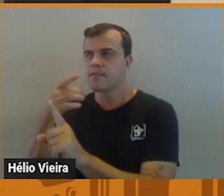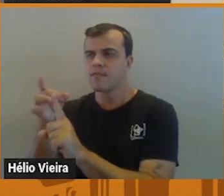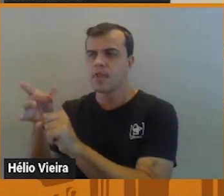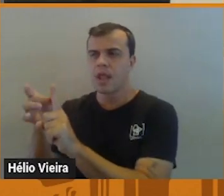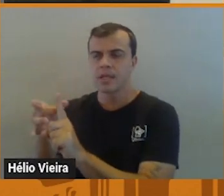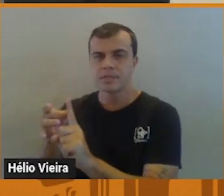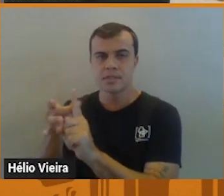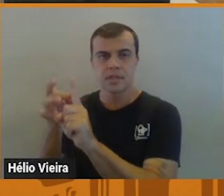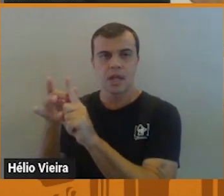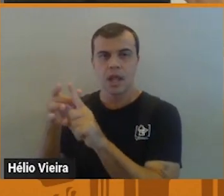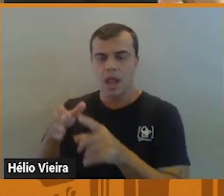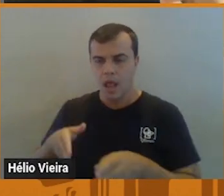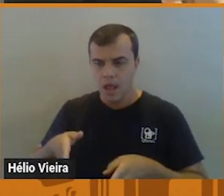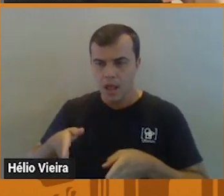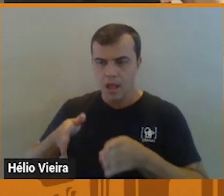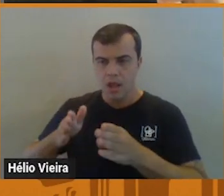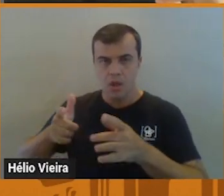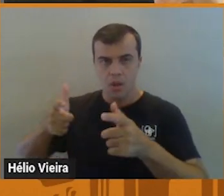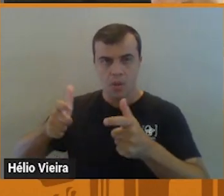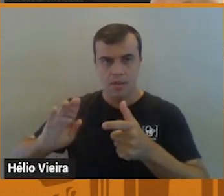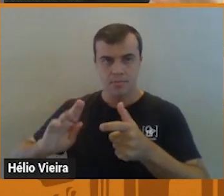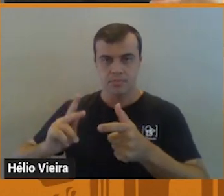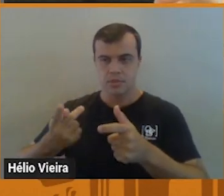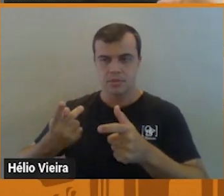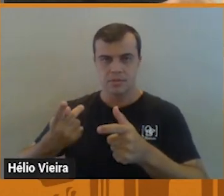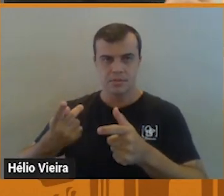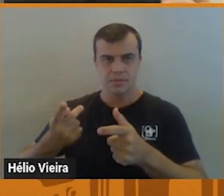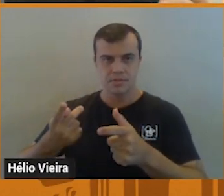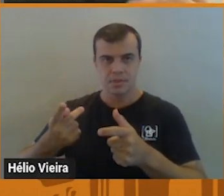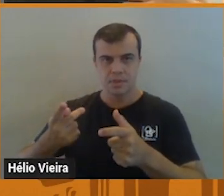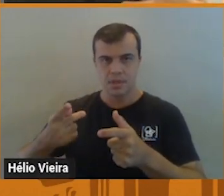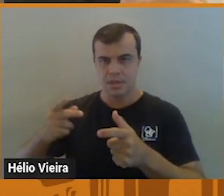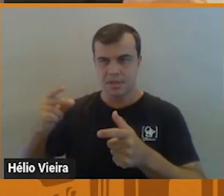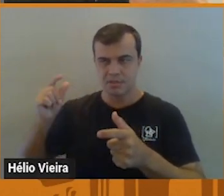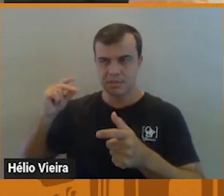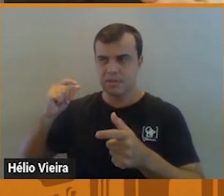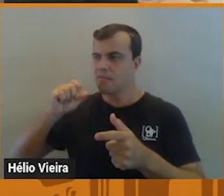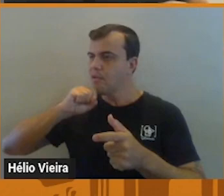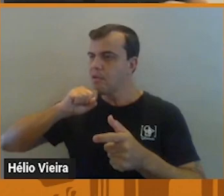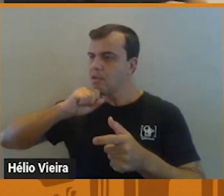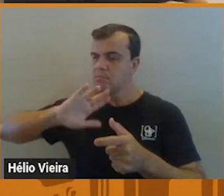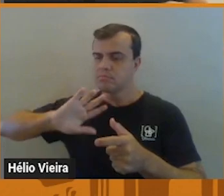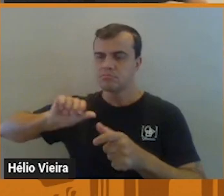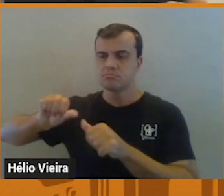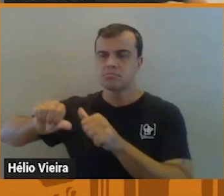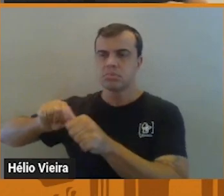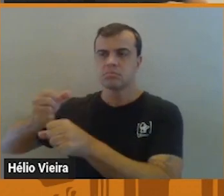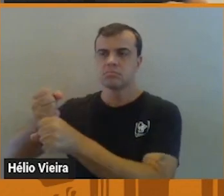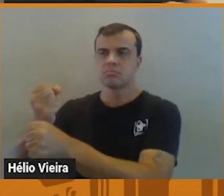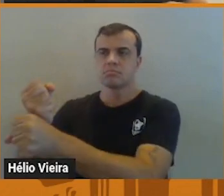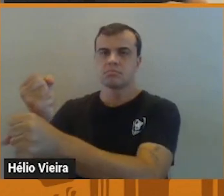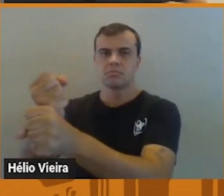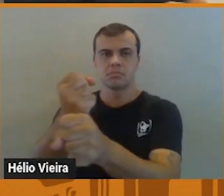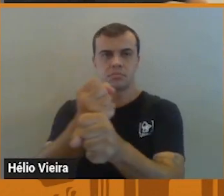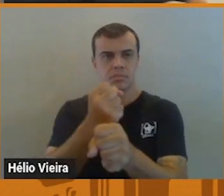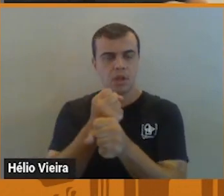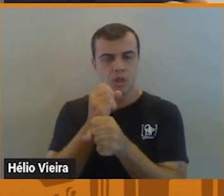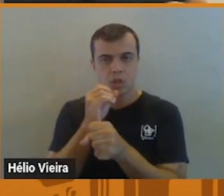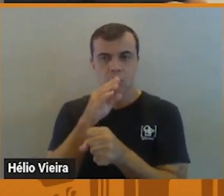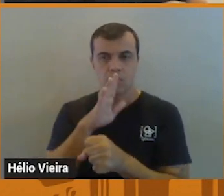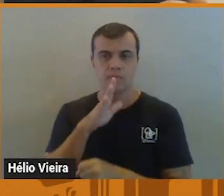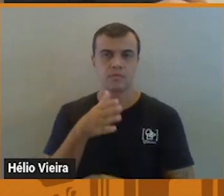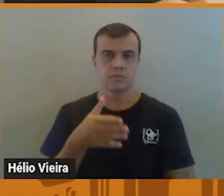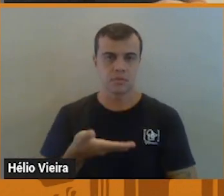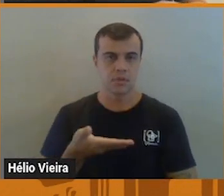está localizada num lugar de Belo Horizonte que as antigas edificações já foram substituídas por novas edificações